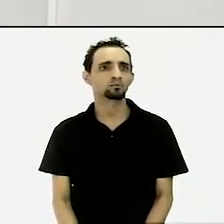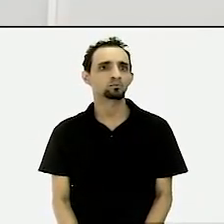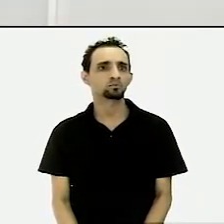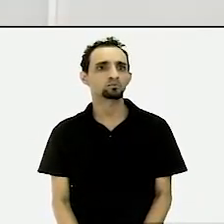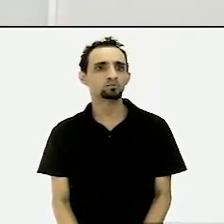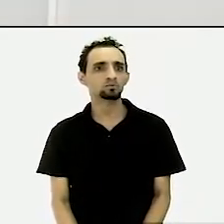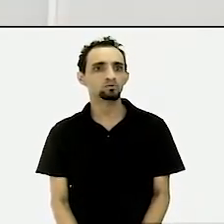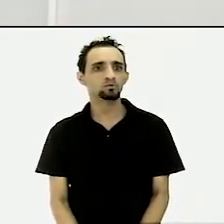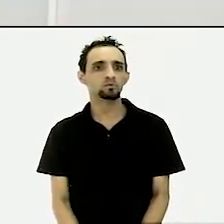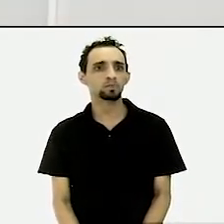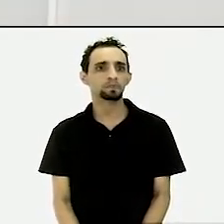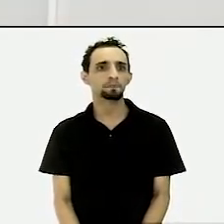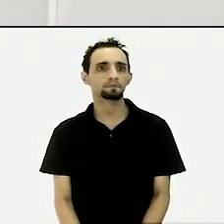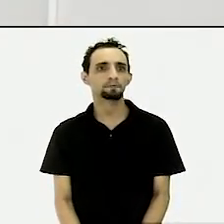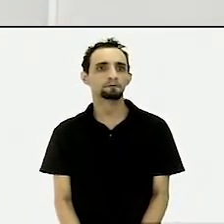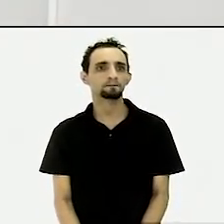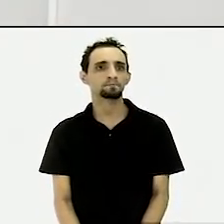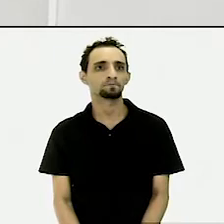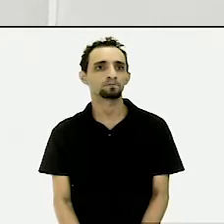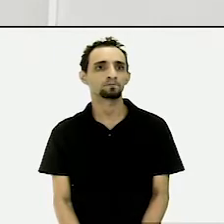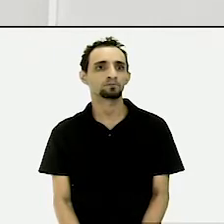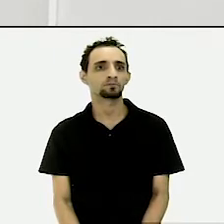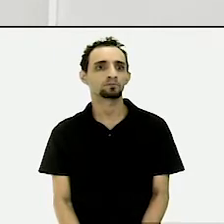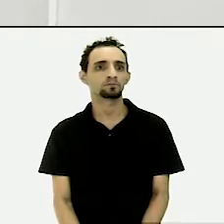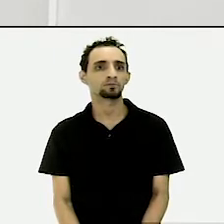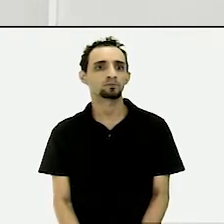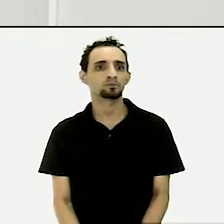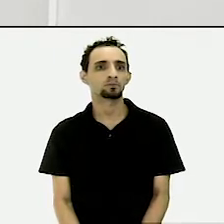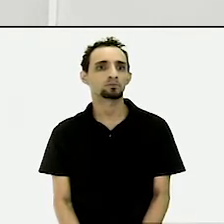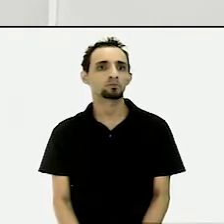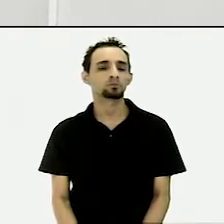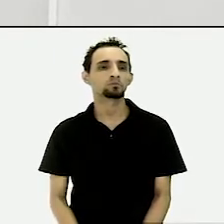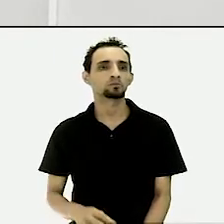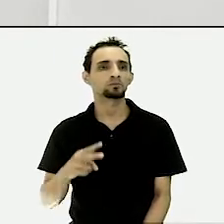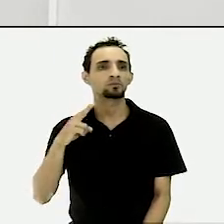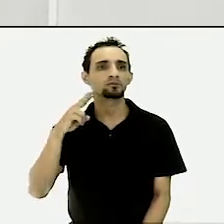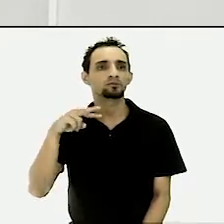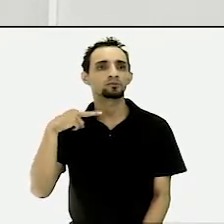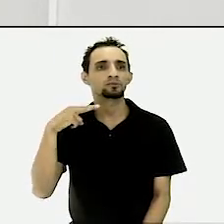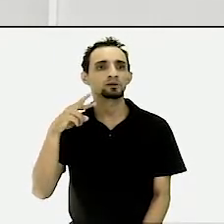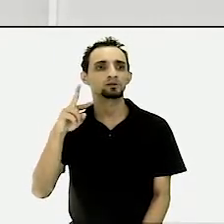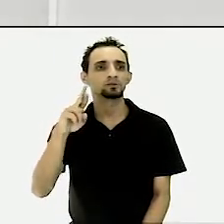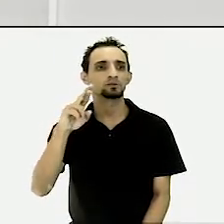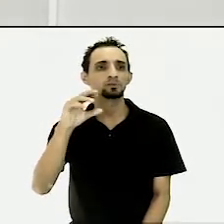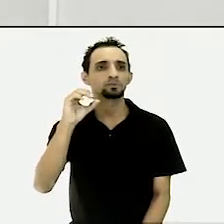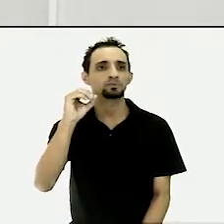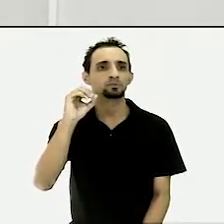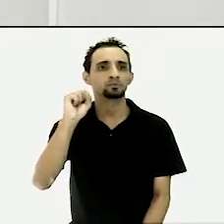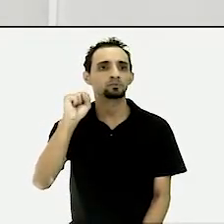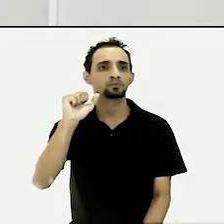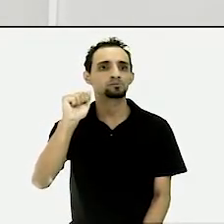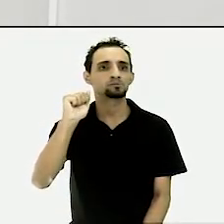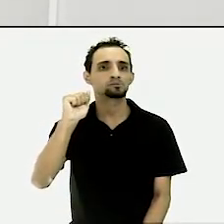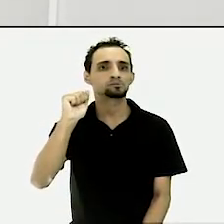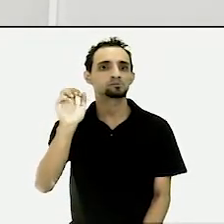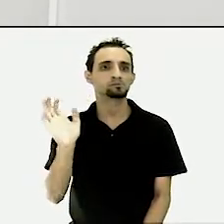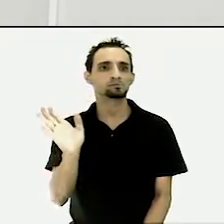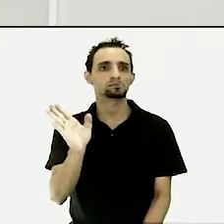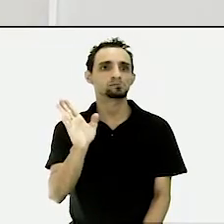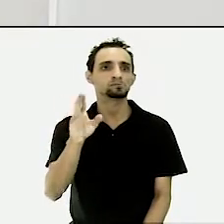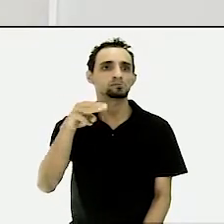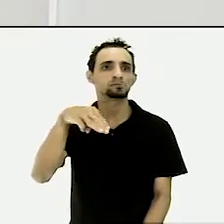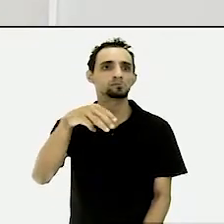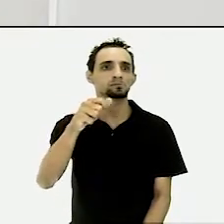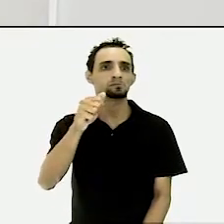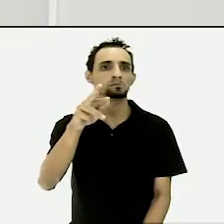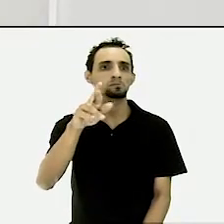essa semana por um amigo para perguntar sobre esse assunto. E quando o Ledão trouxe aqui, a ideia para